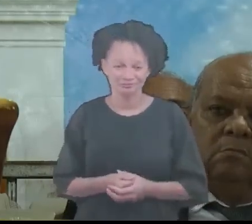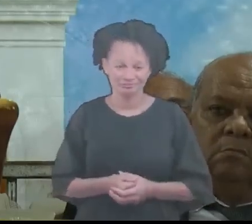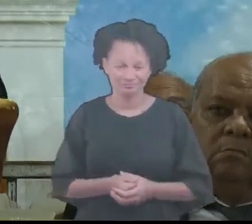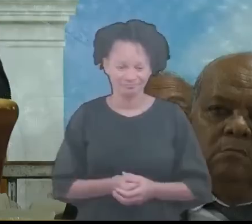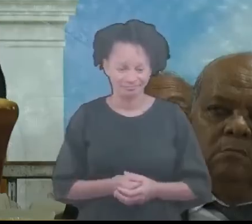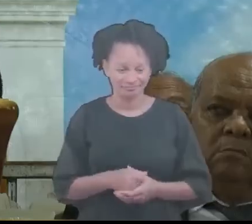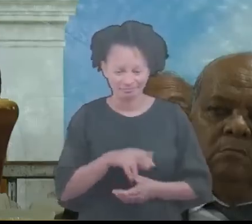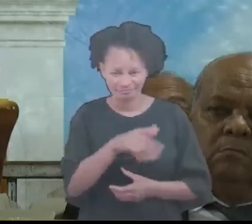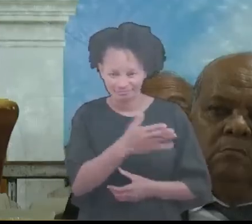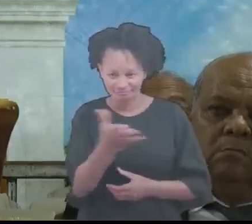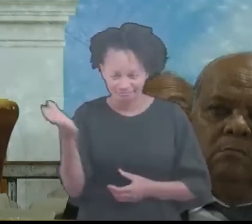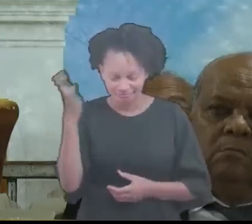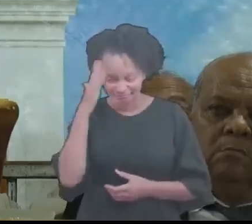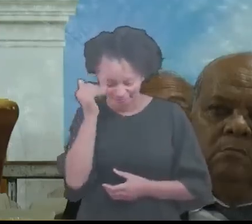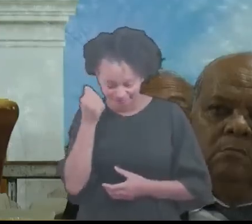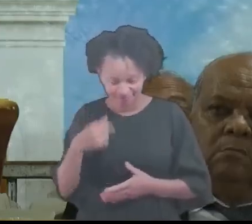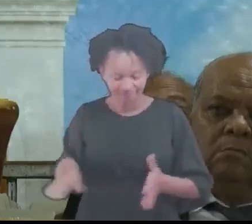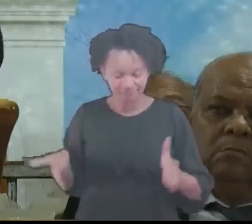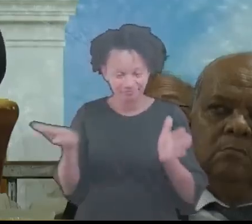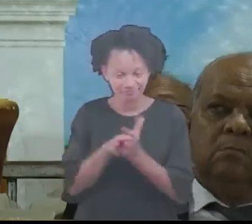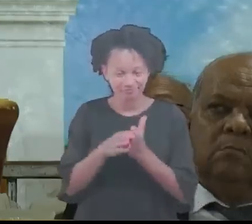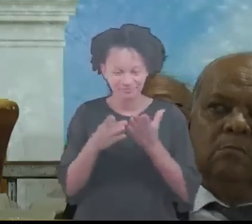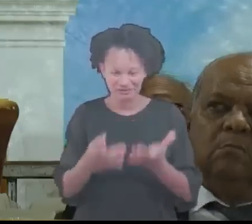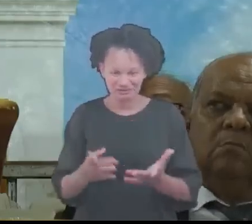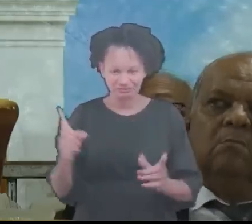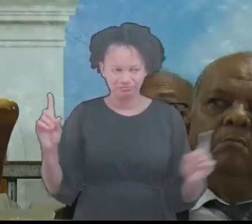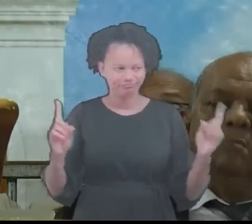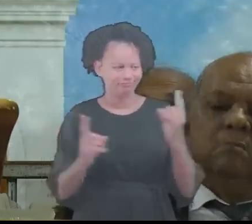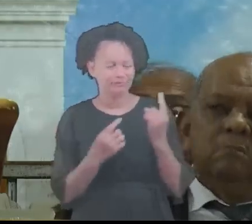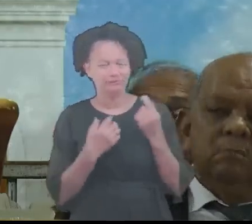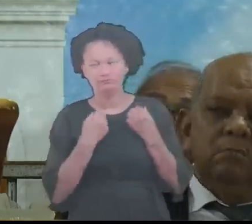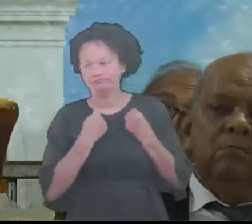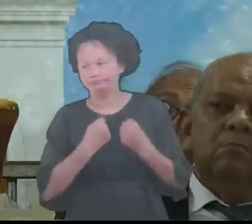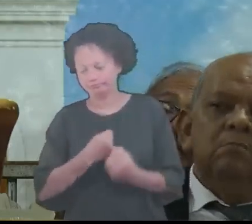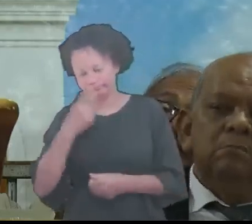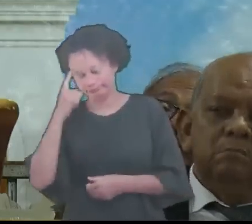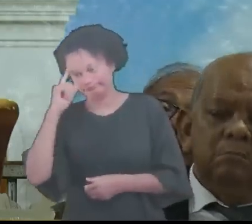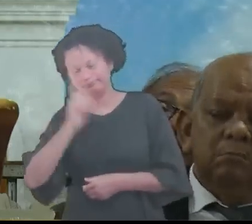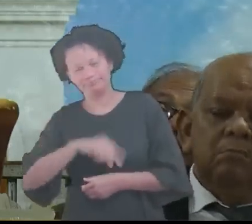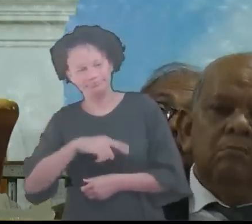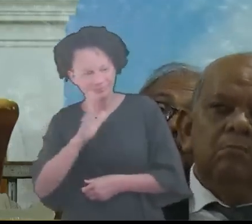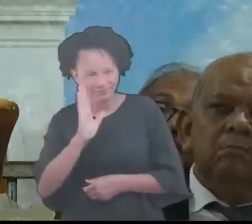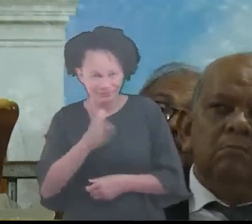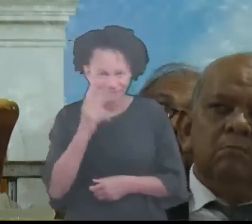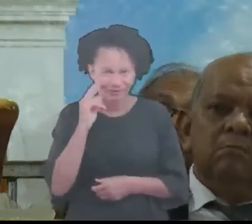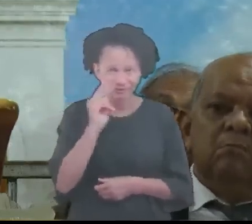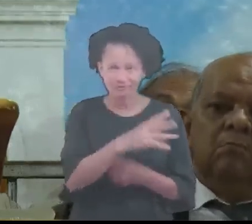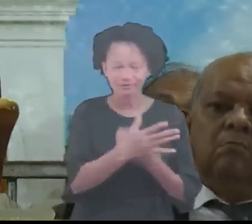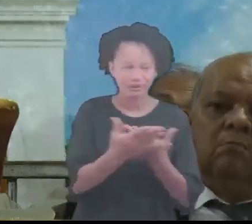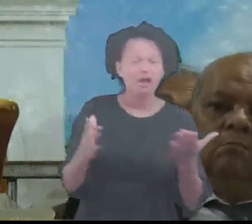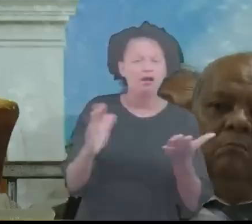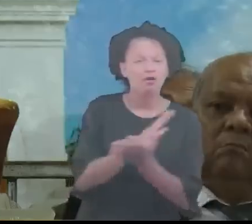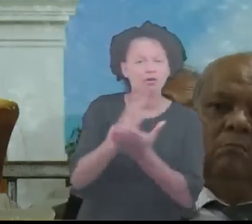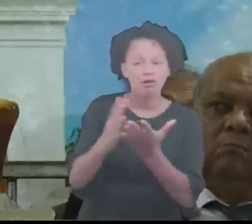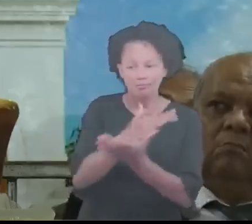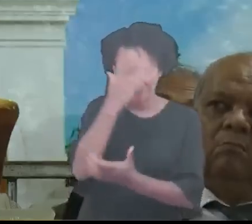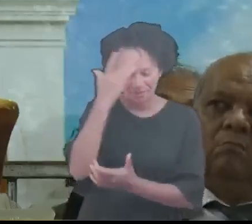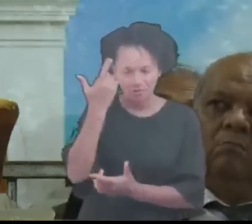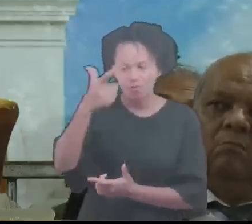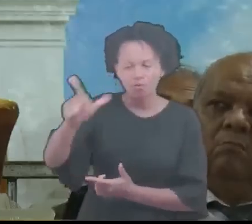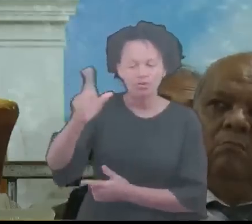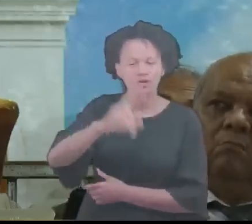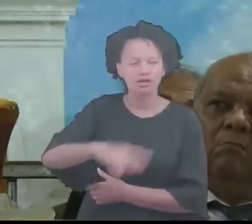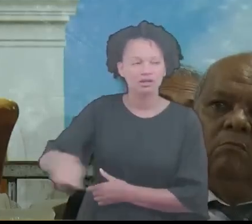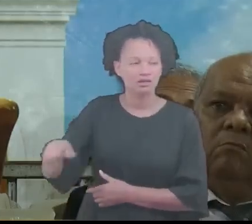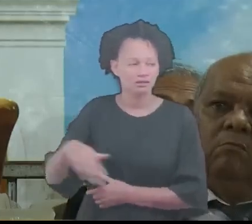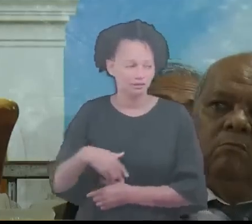Os irmãos sabiam que tem gente que quando chega o ambiente fica pesado. Não sei se vocês já viram, até as pessoas de outra religião dizem